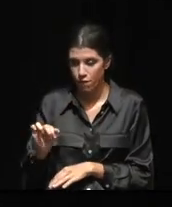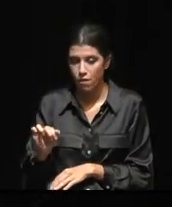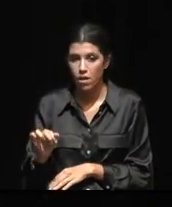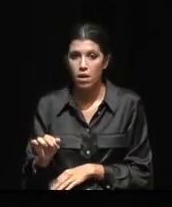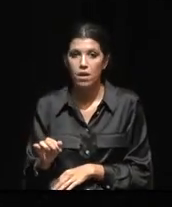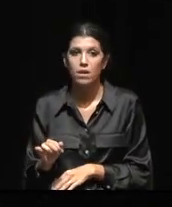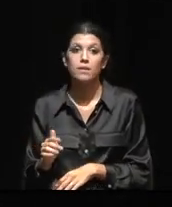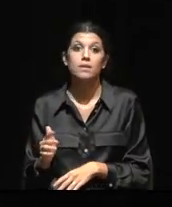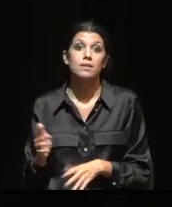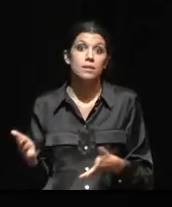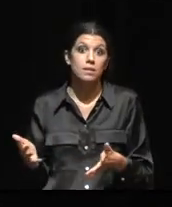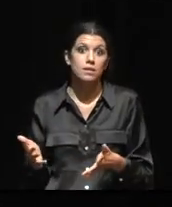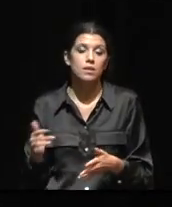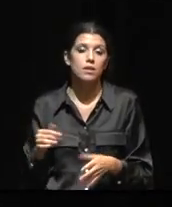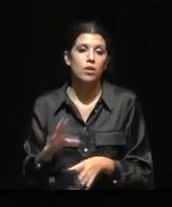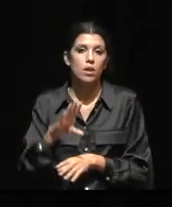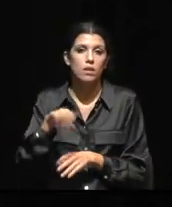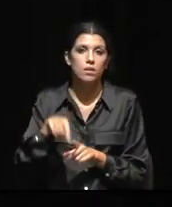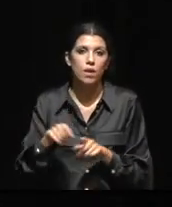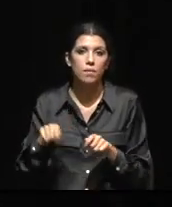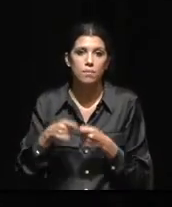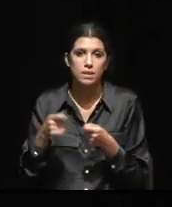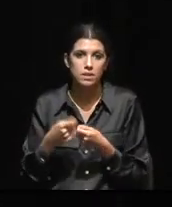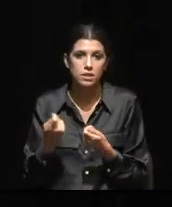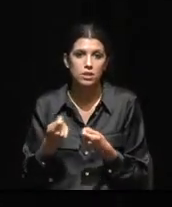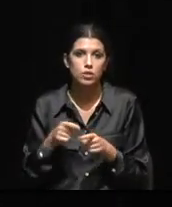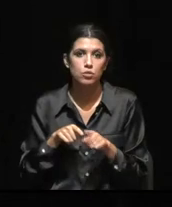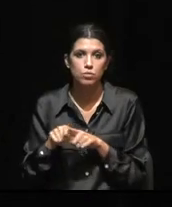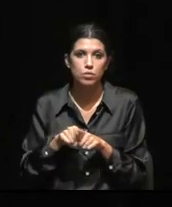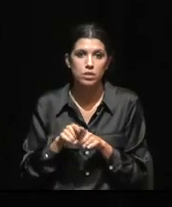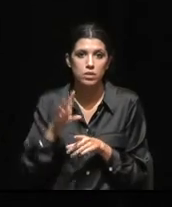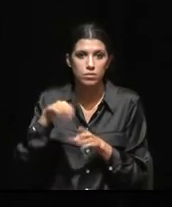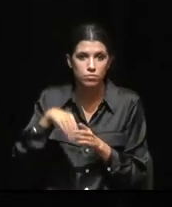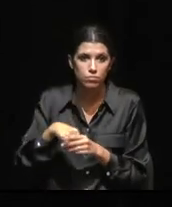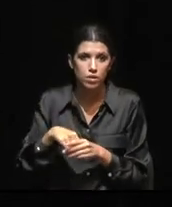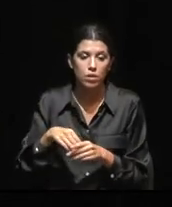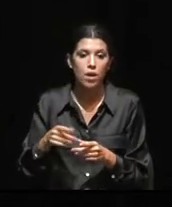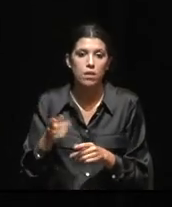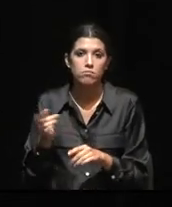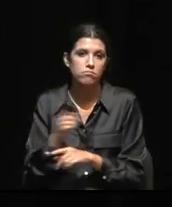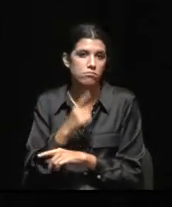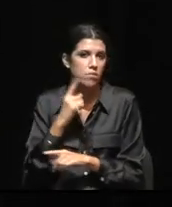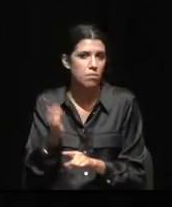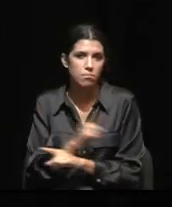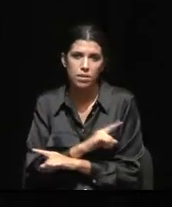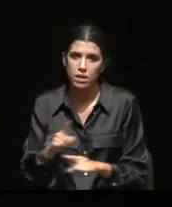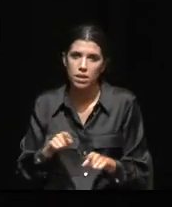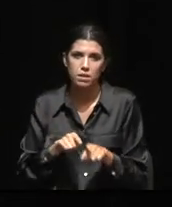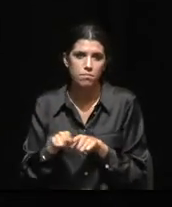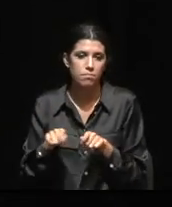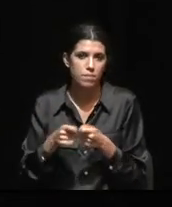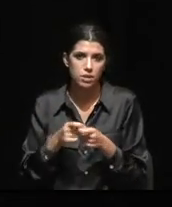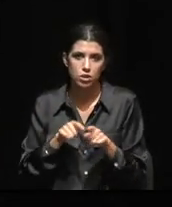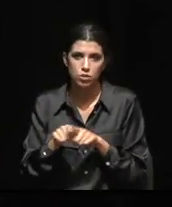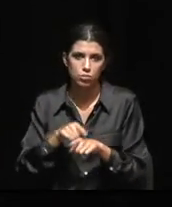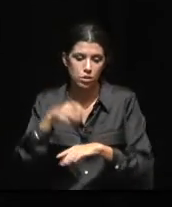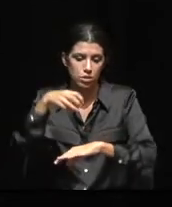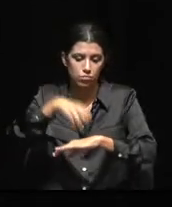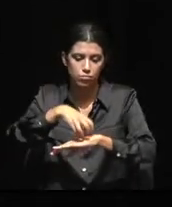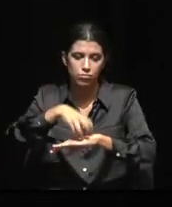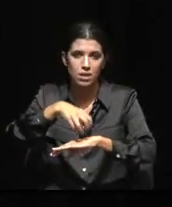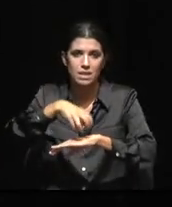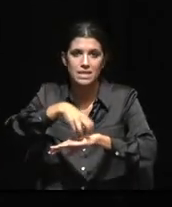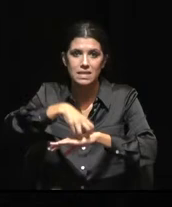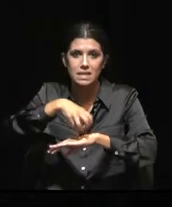exatamente a questão da inclusão de partidos políticos ou seja o impedir de partidos políticos de terem eh